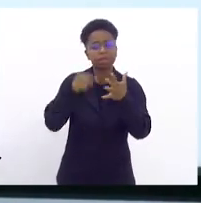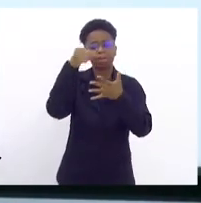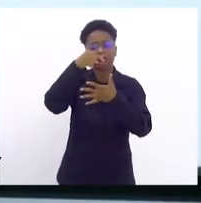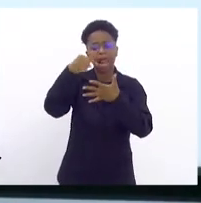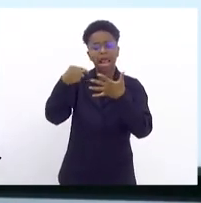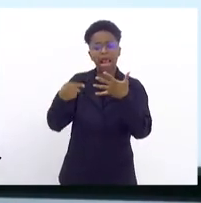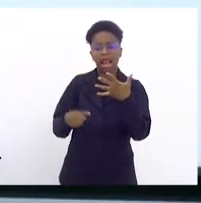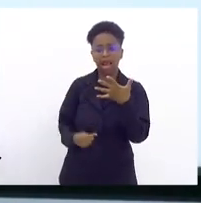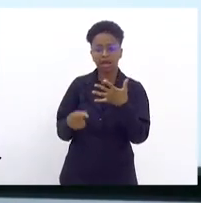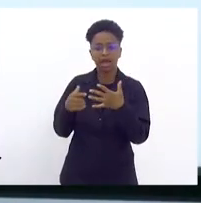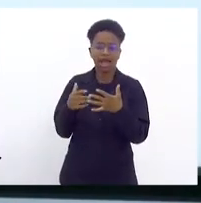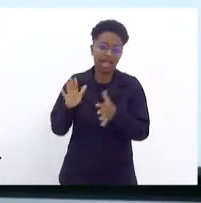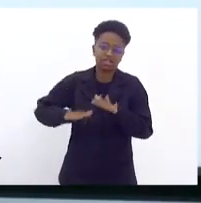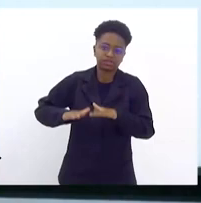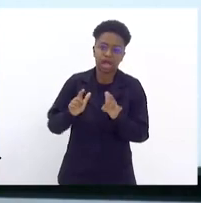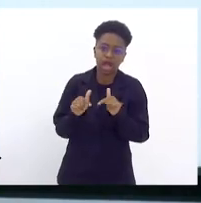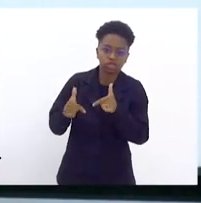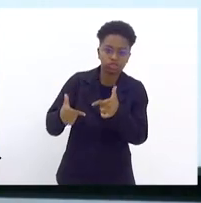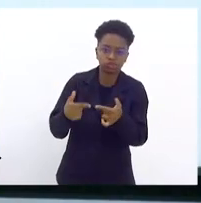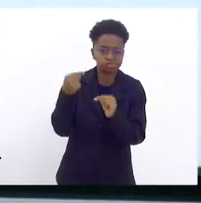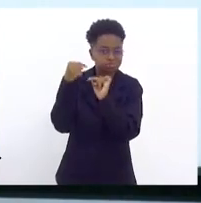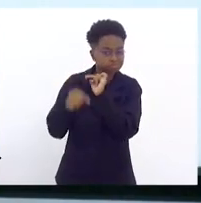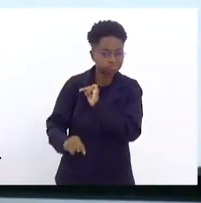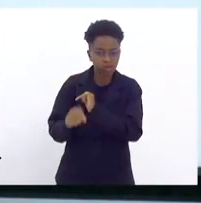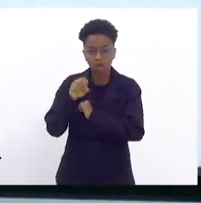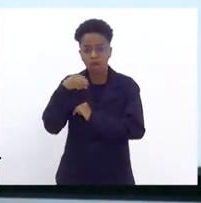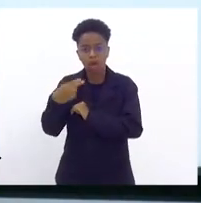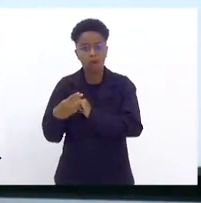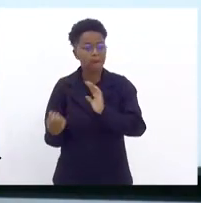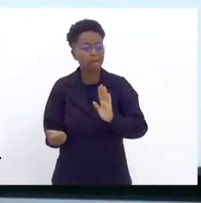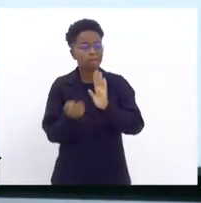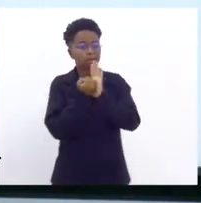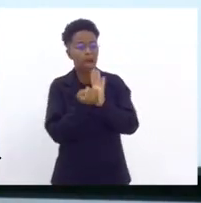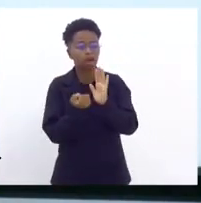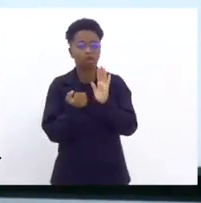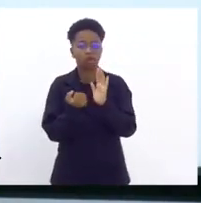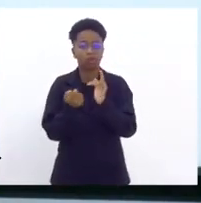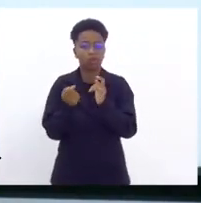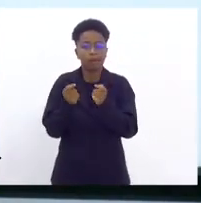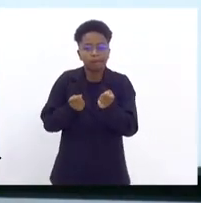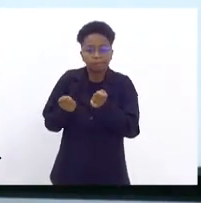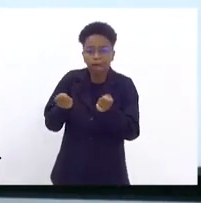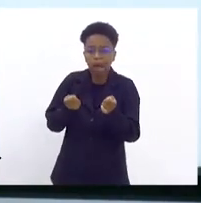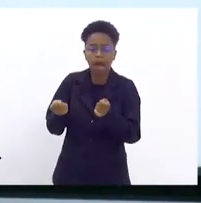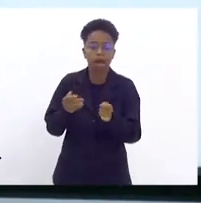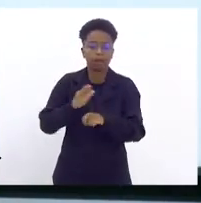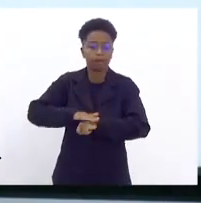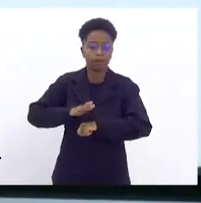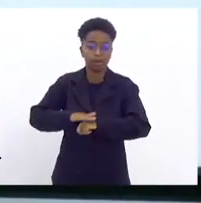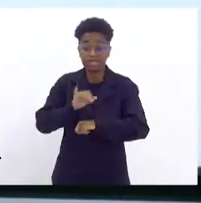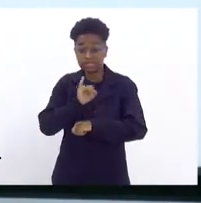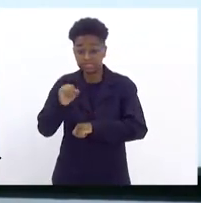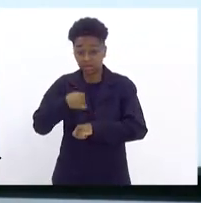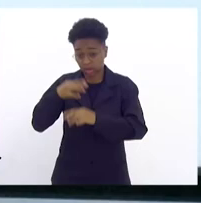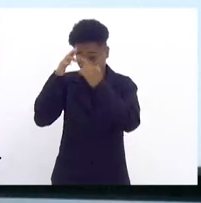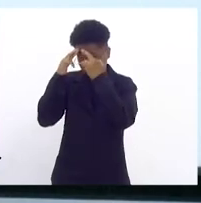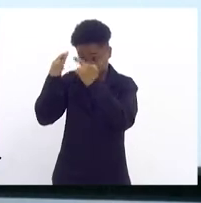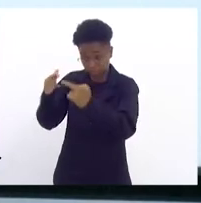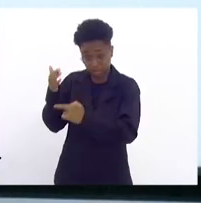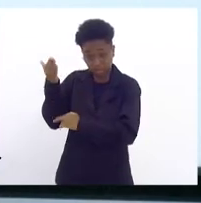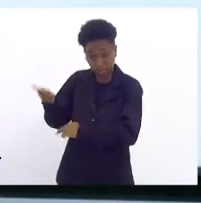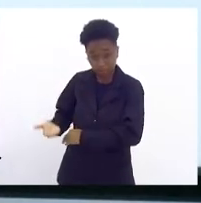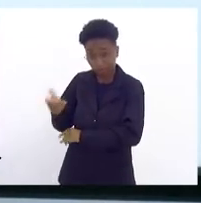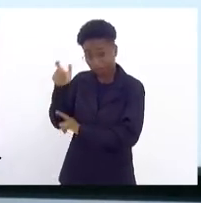atitudes a gente ensina apropriadas ou Marcos de auto-regulação seu respeito a pessoa que tá do meu lado